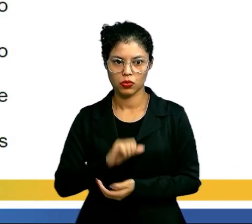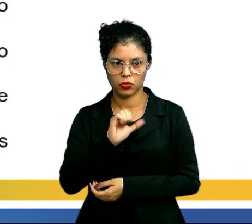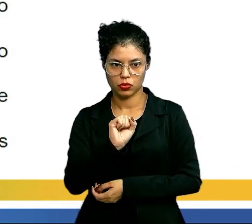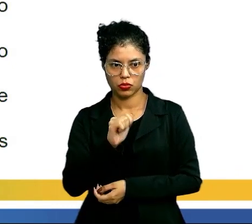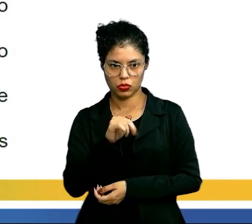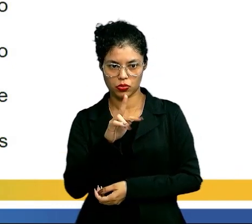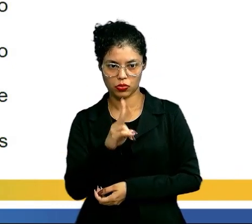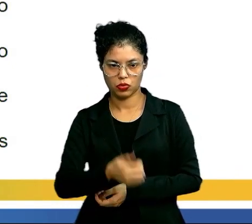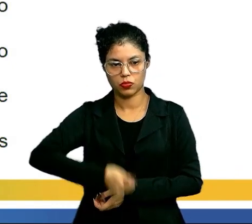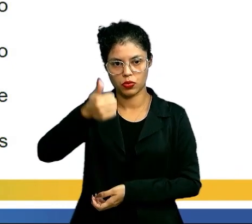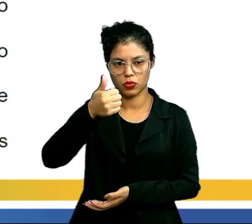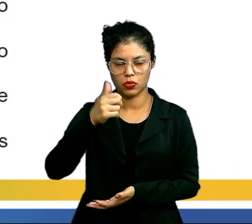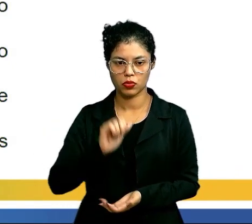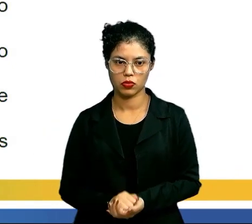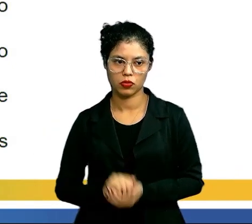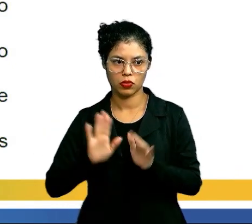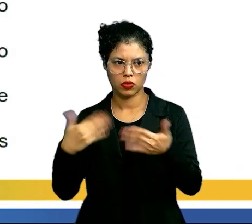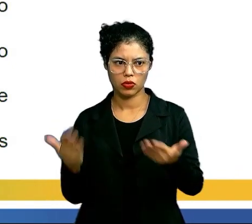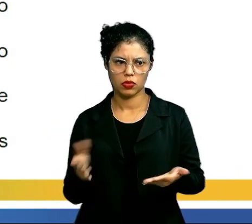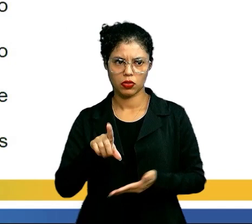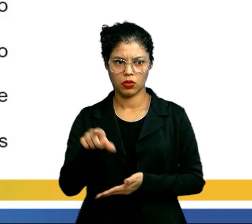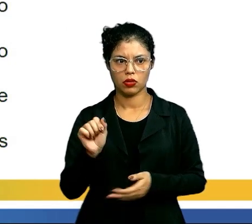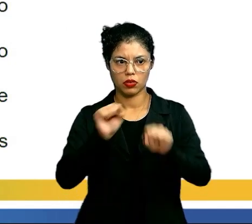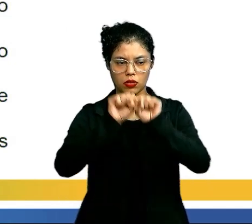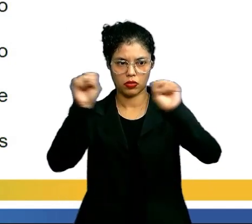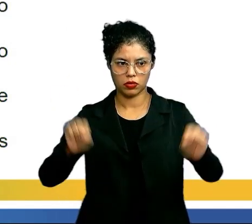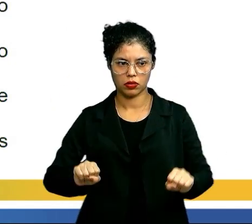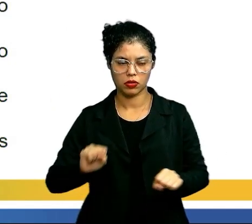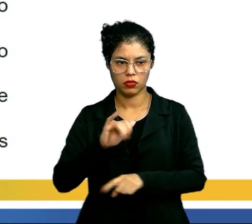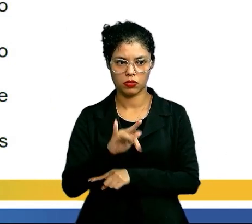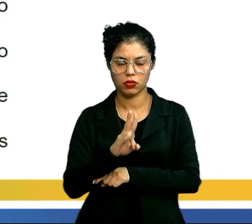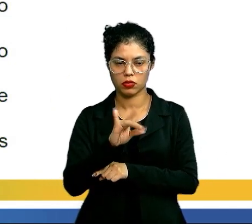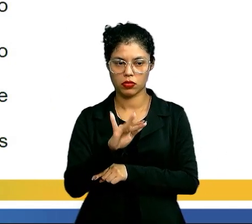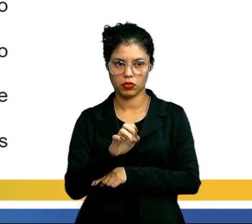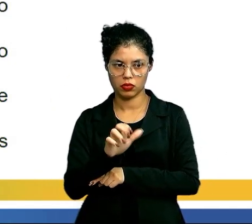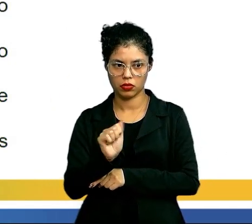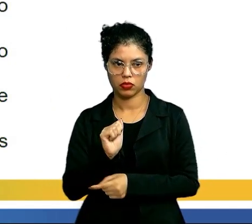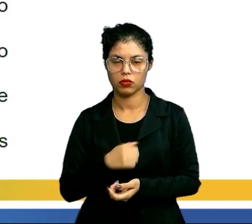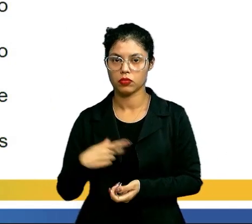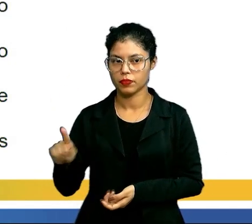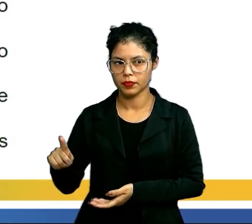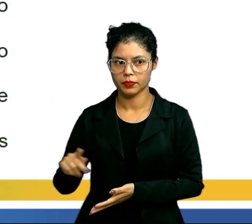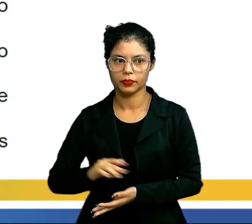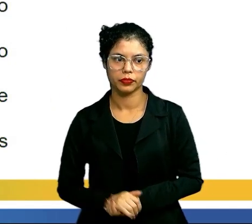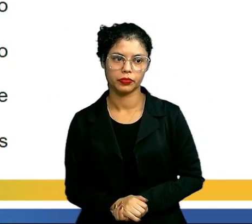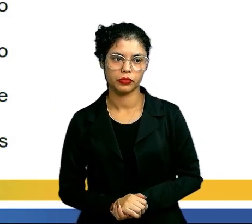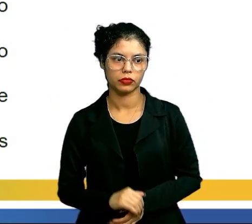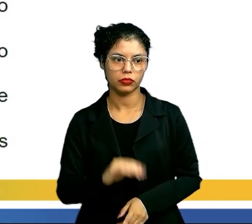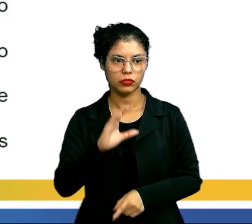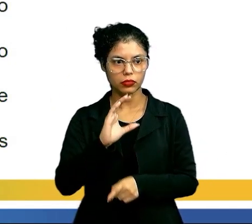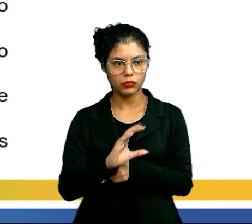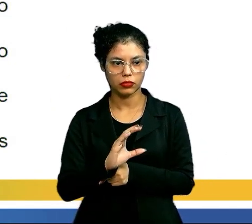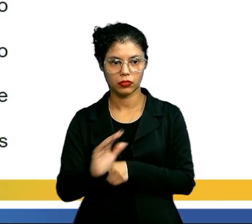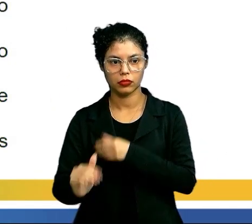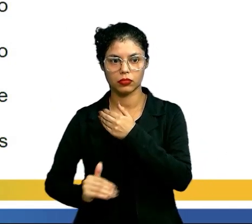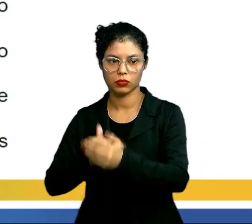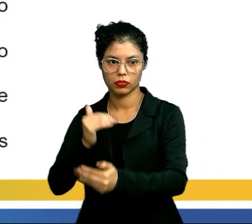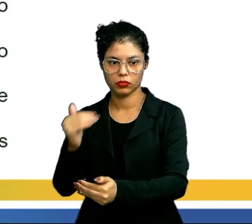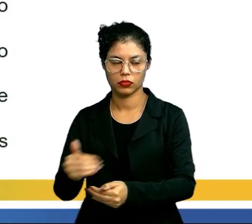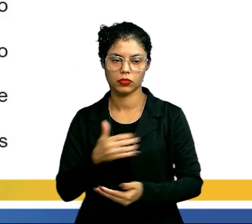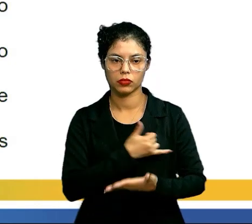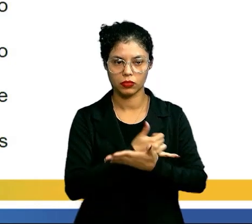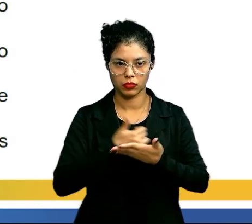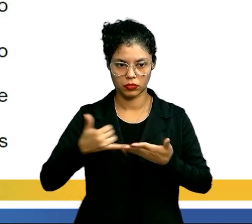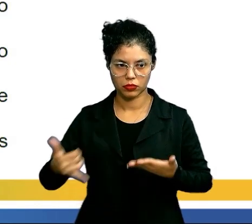condições alimentares dos sorotipos, a qual fortalece o sistema imunológico deles? Alternativa C.